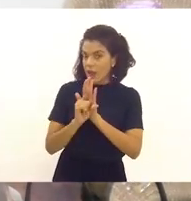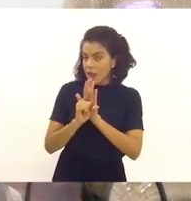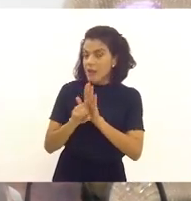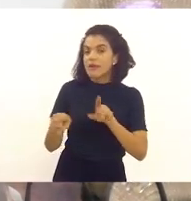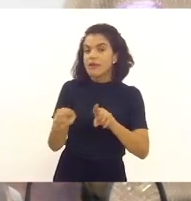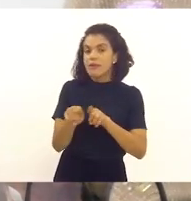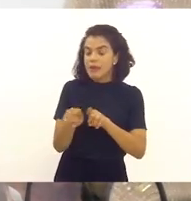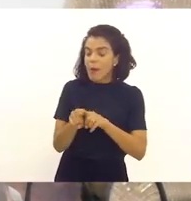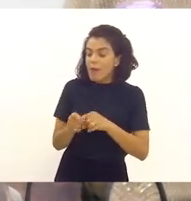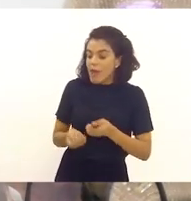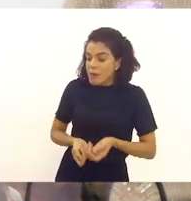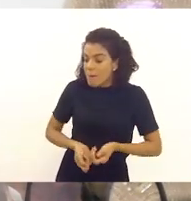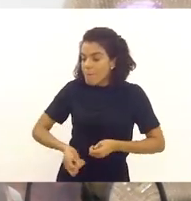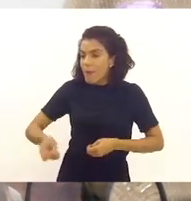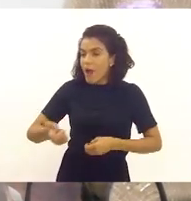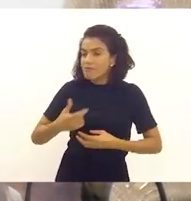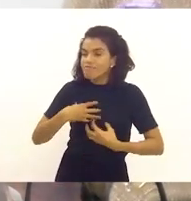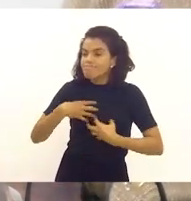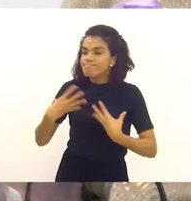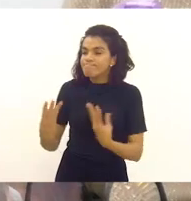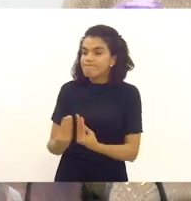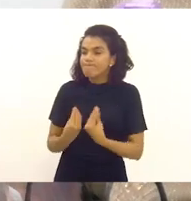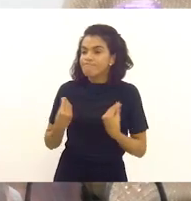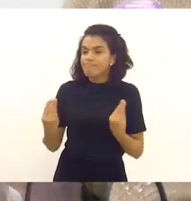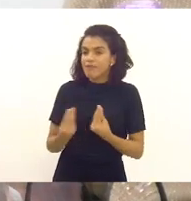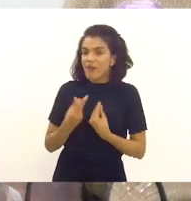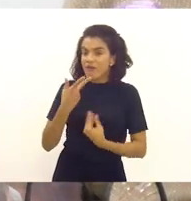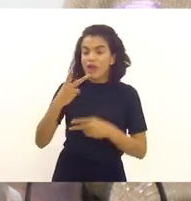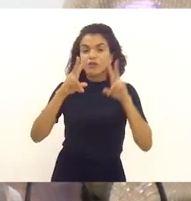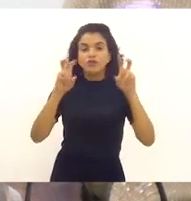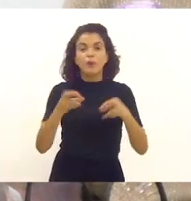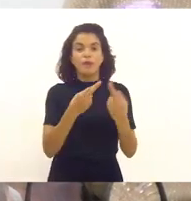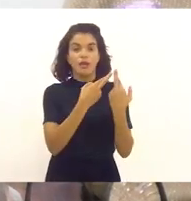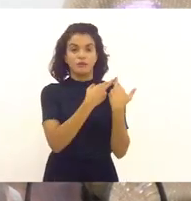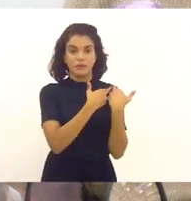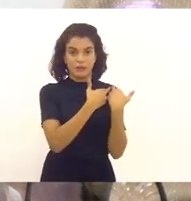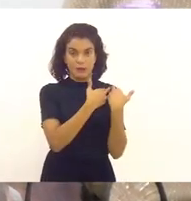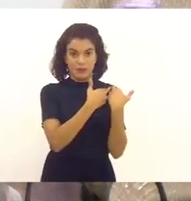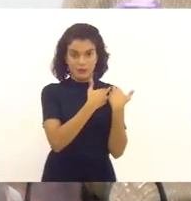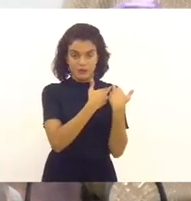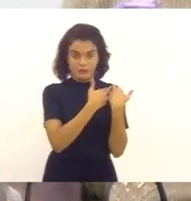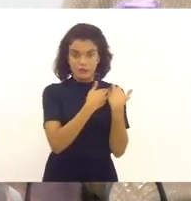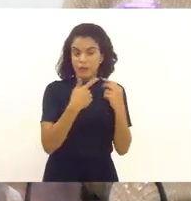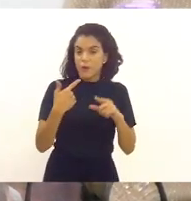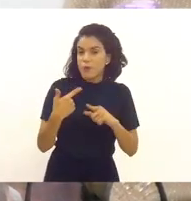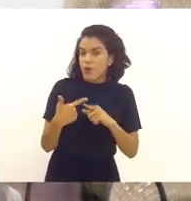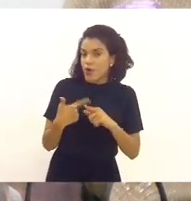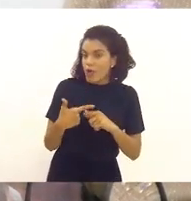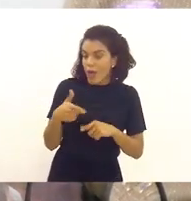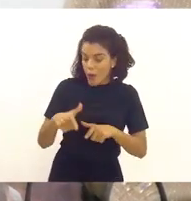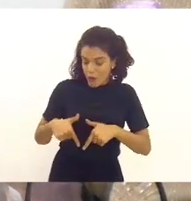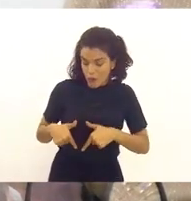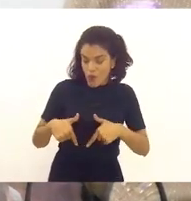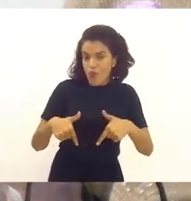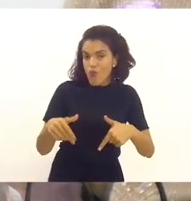temos que sensibilizá-lo e também falarmos sobre responsabilização porque quando não se age como exemplo uma situação que